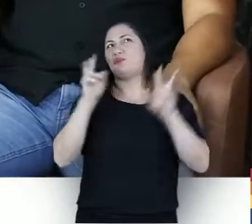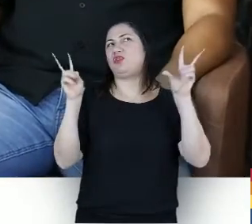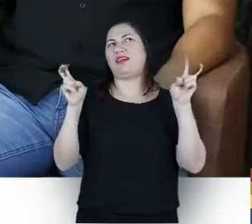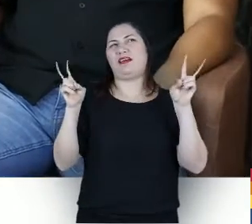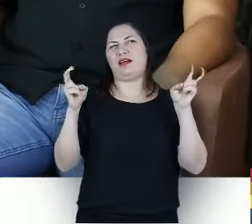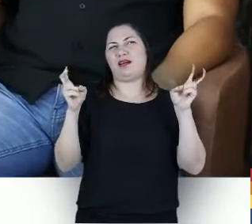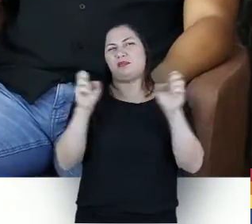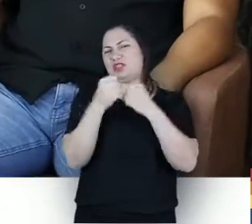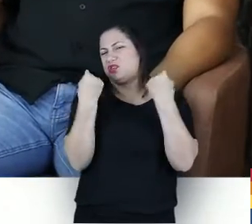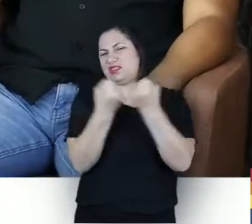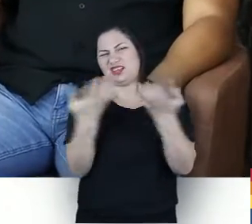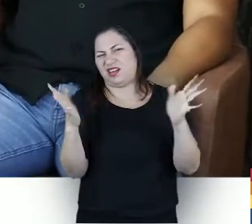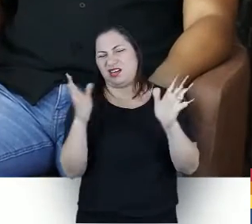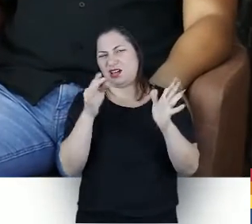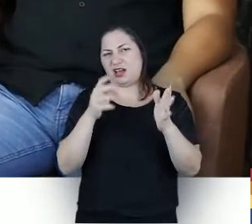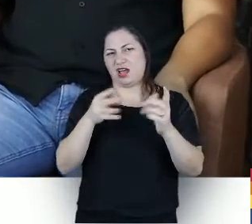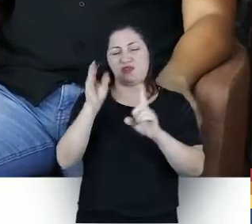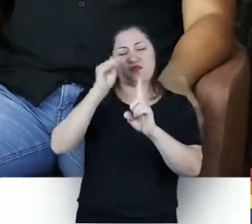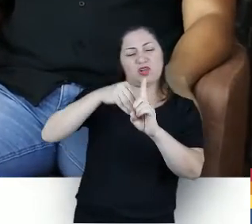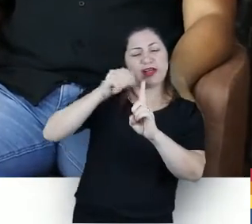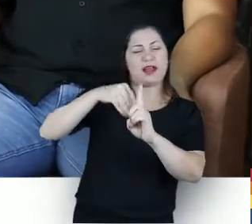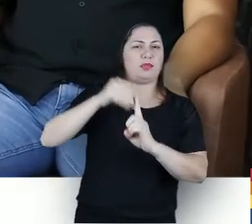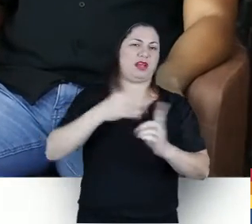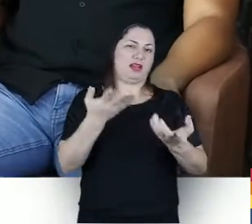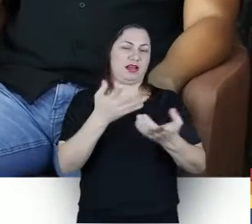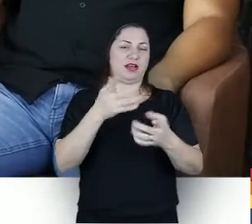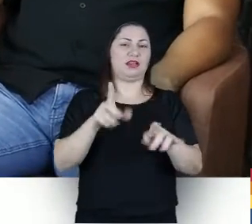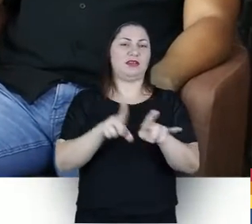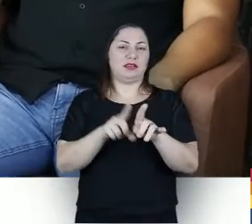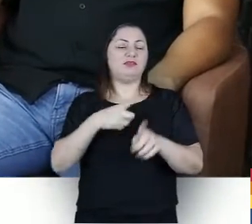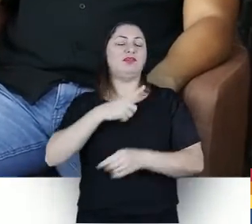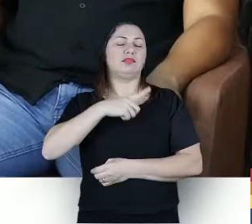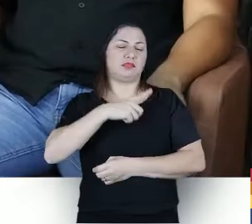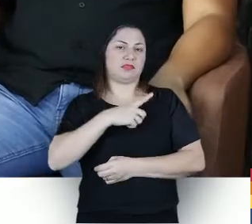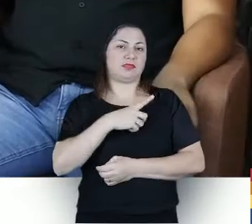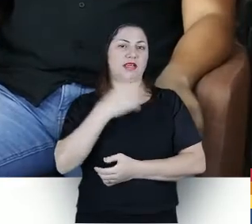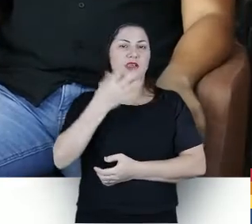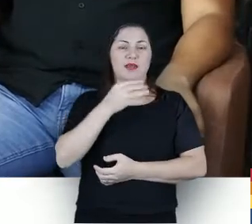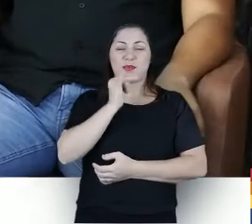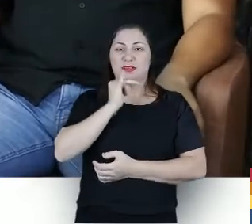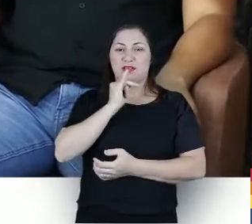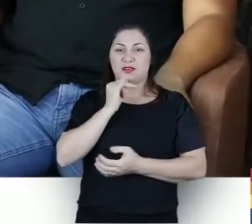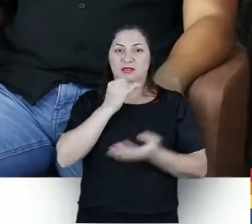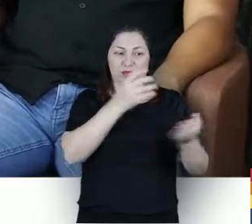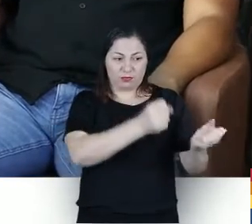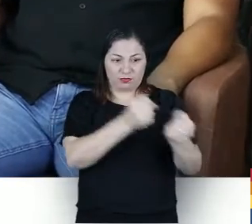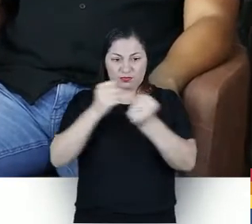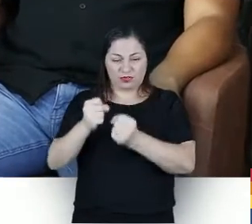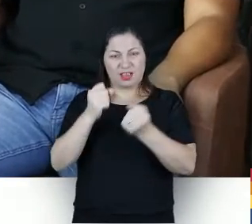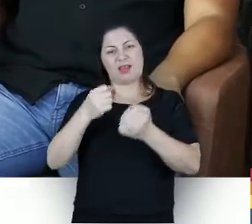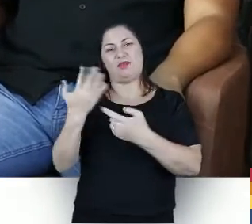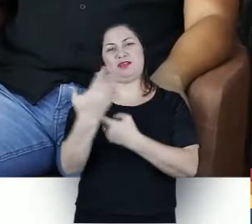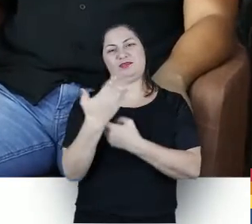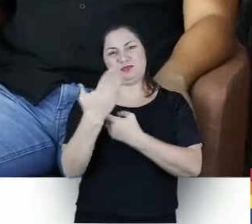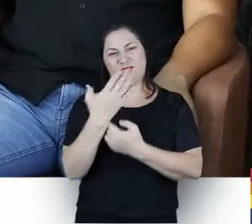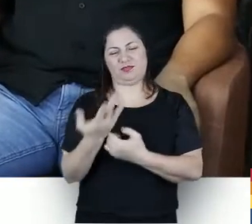né? Você pode usar essas redes sociais, até mesmo campanhas às vezes, né? Você pode criar um perfil no Instagram para fazer uma campanha sobre